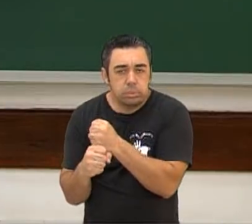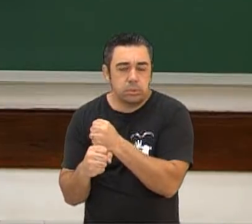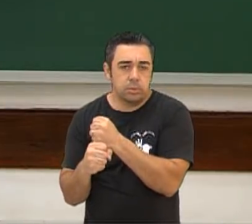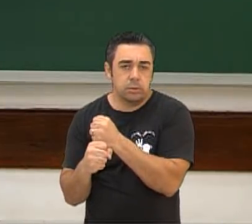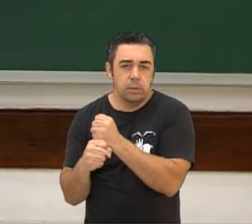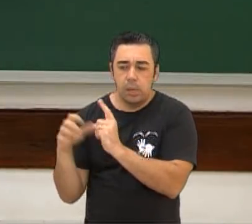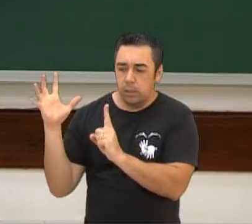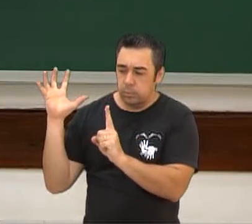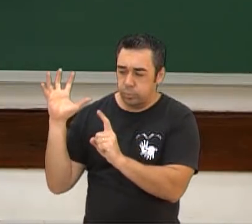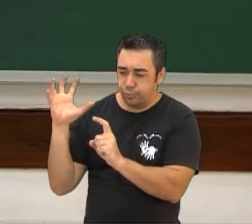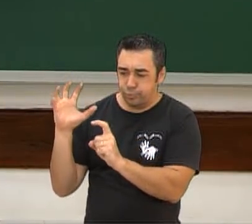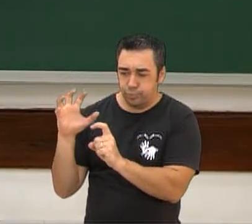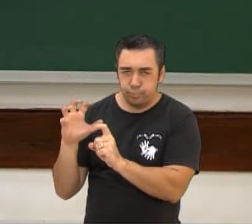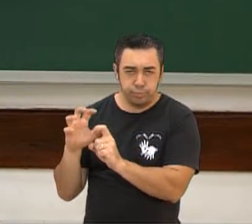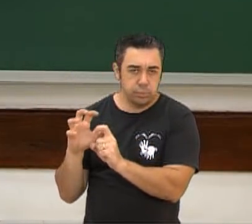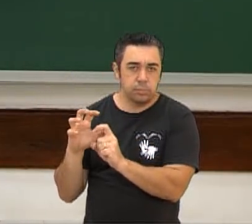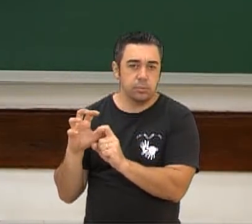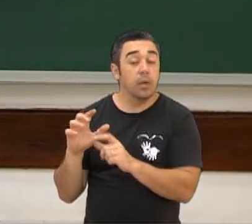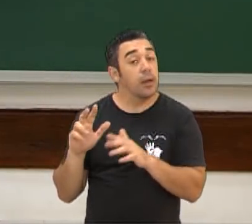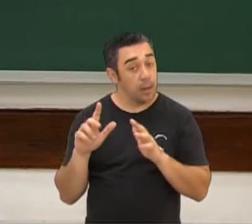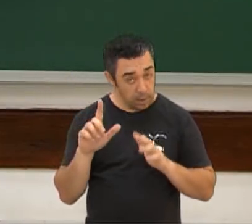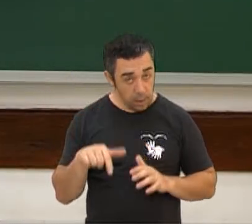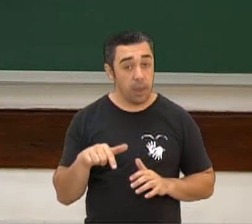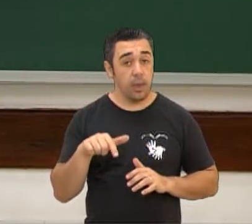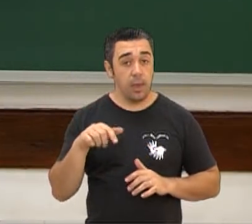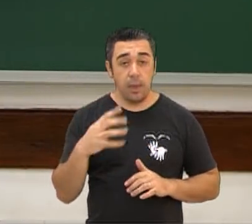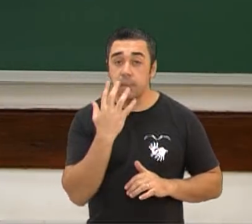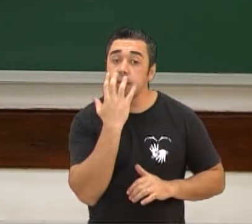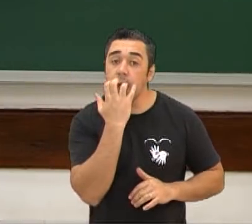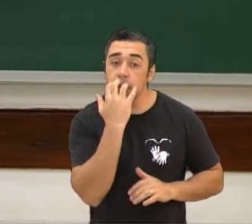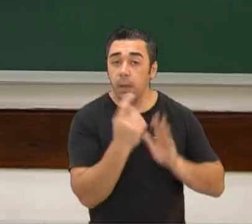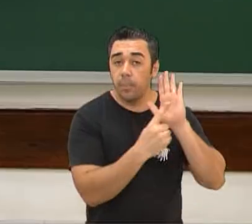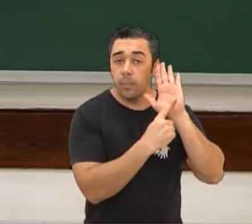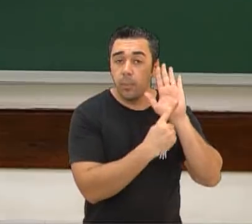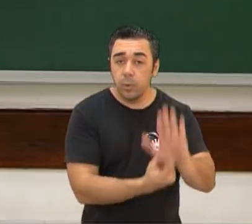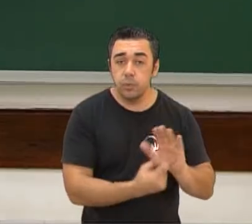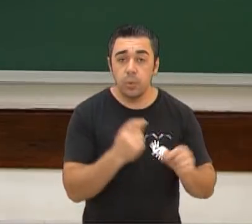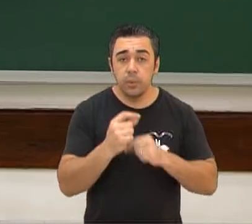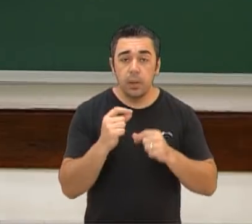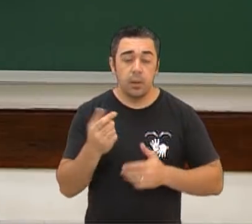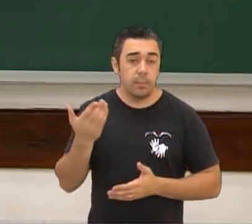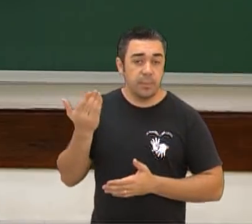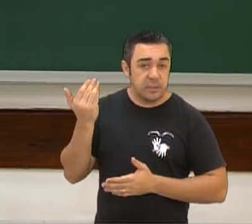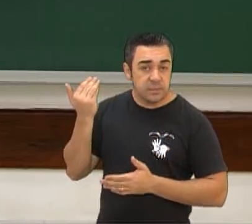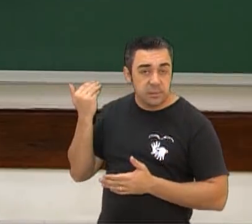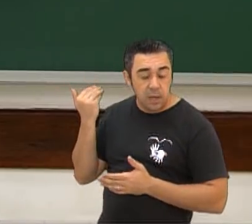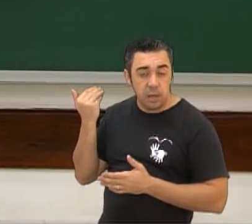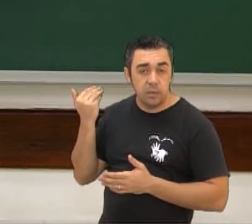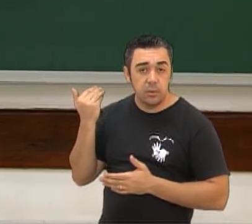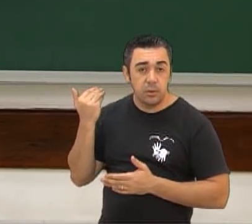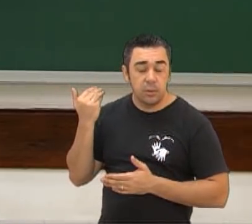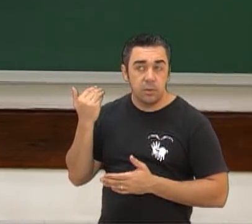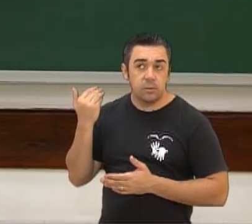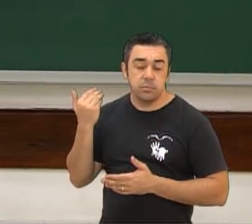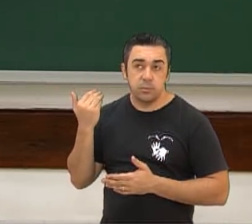essa a ideia que o Nietzsche demonstrou, né? De que ao passar na história da filosofia nós valorizamos demais a